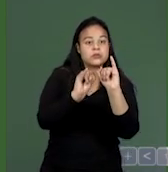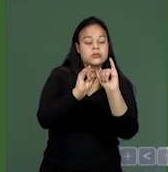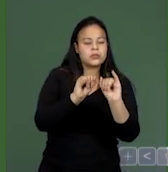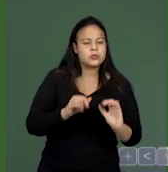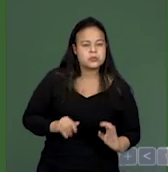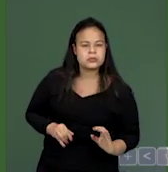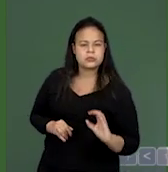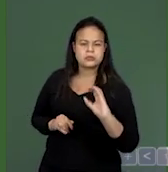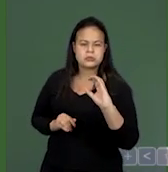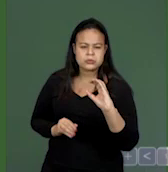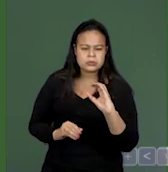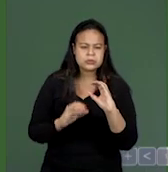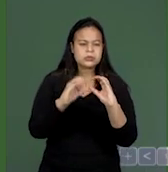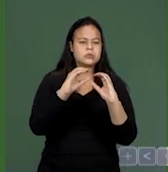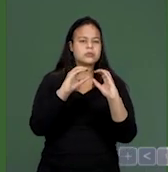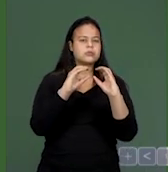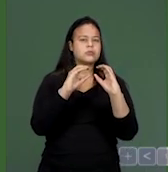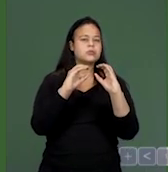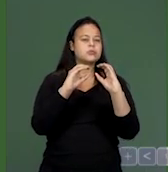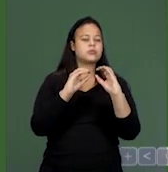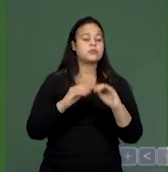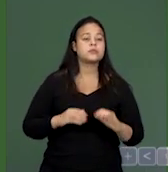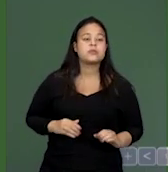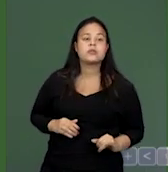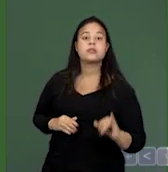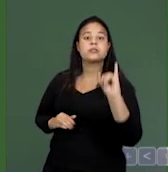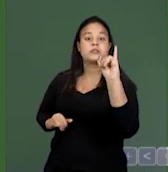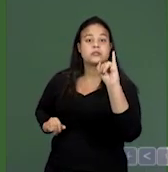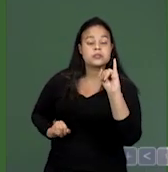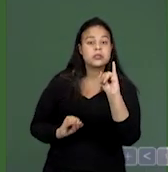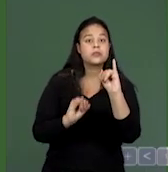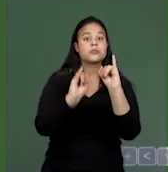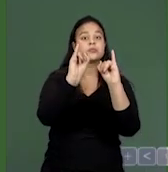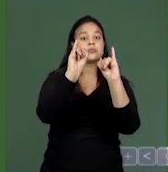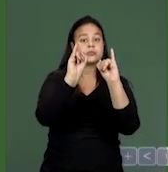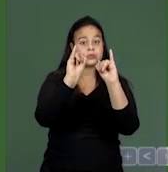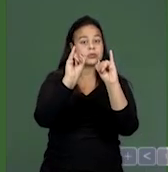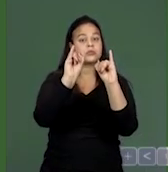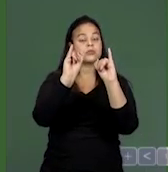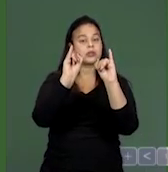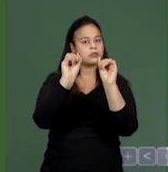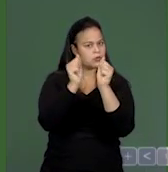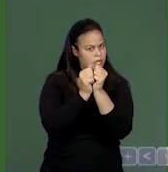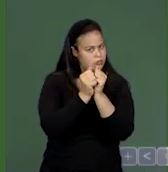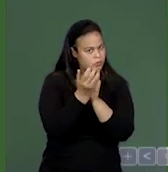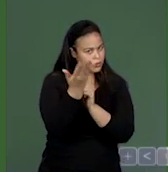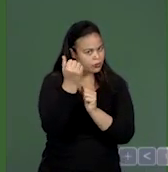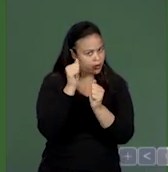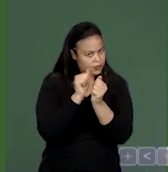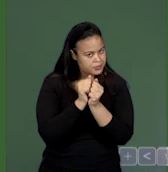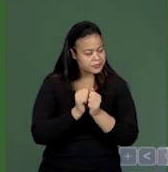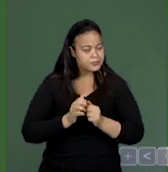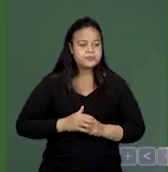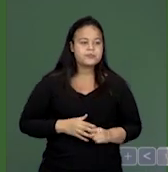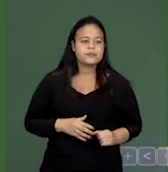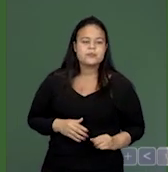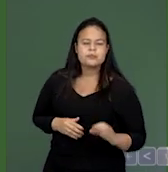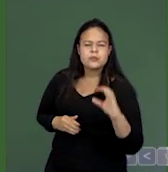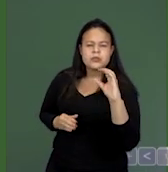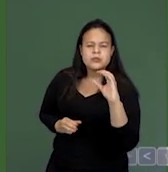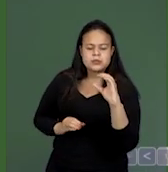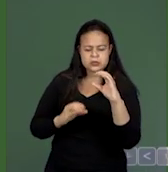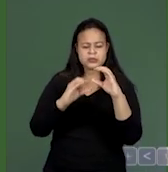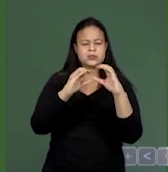Czinho, Czinho, Izão, Izão. Tá? Vamos acompanhando. E Czinho,